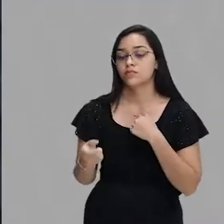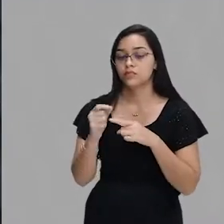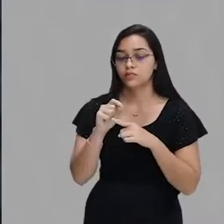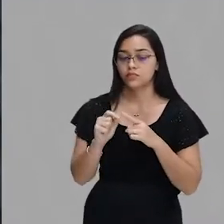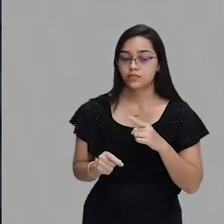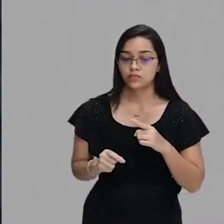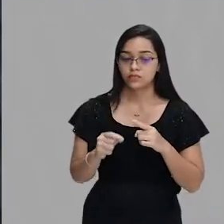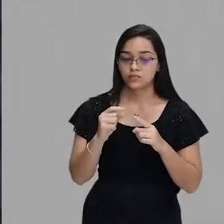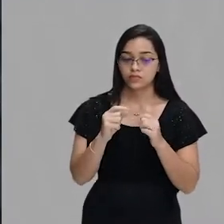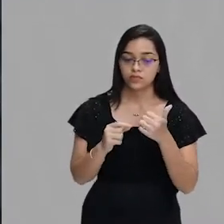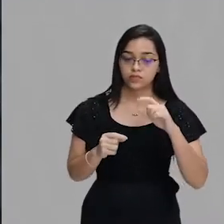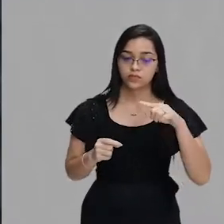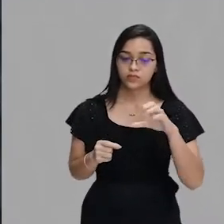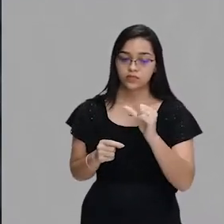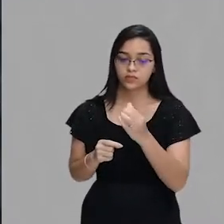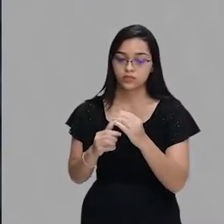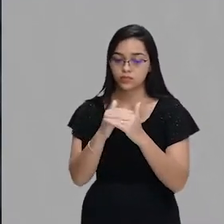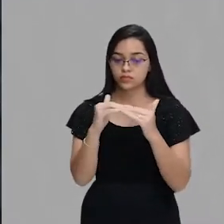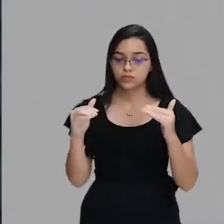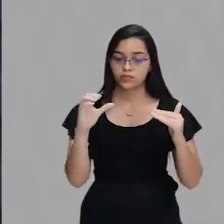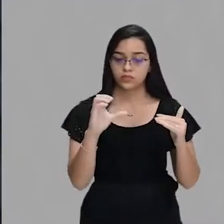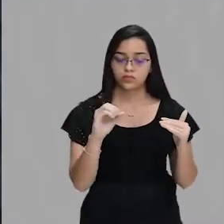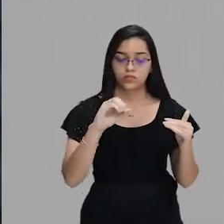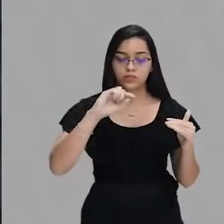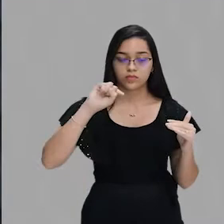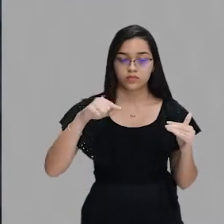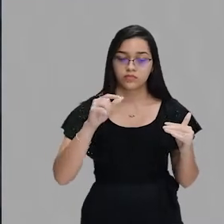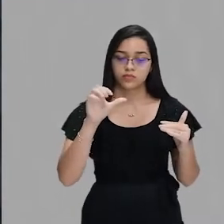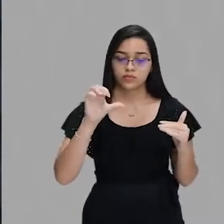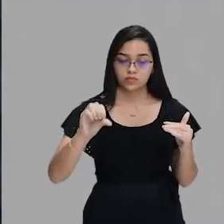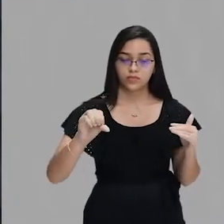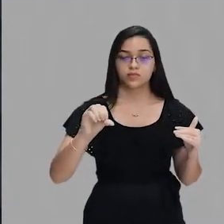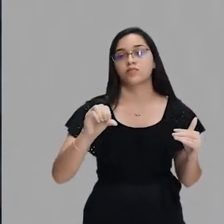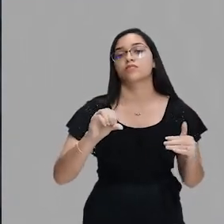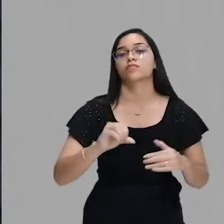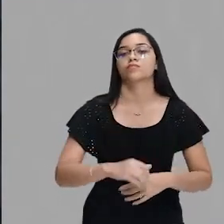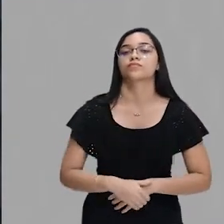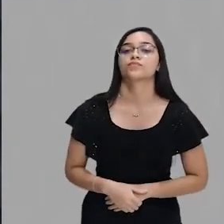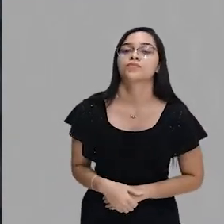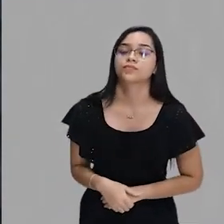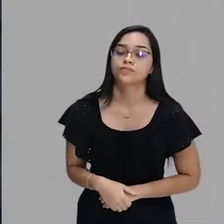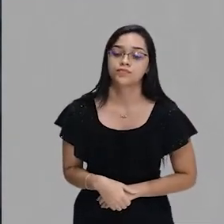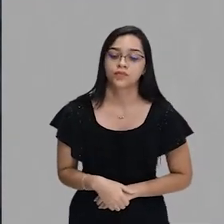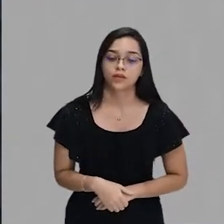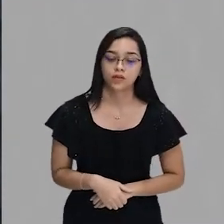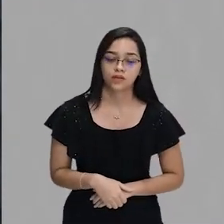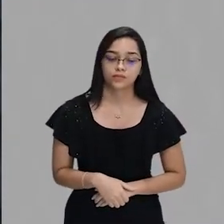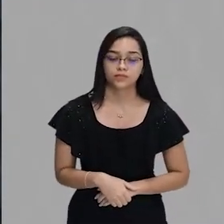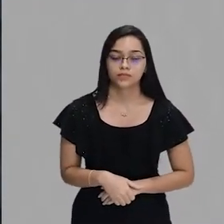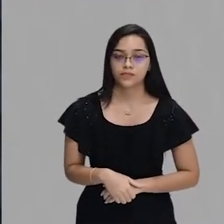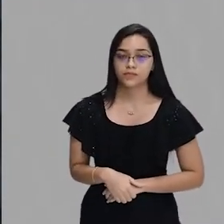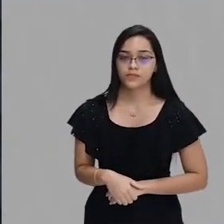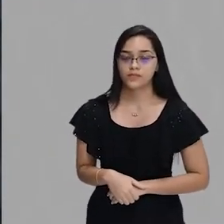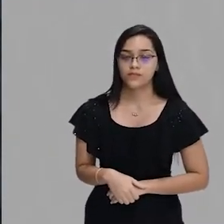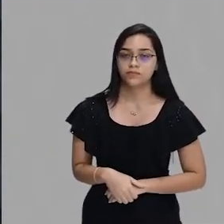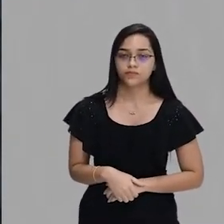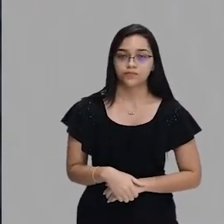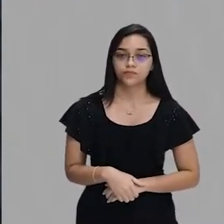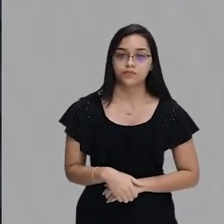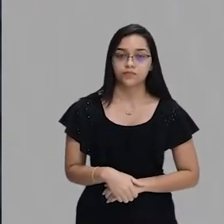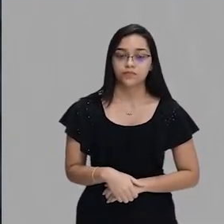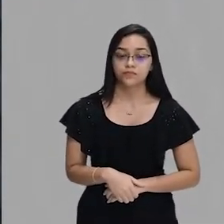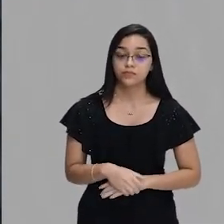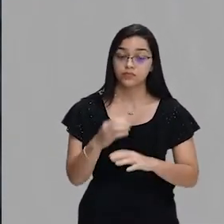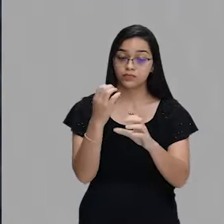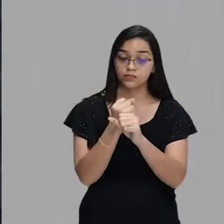dividir 1,86, que é a taxa de variação da emissão do dióxido de carbono, por 0,9, que é a variação